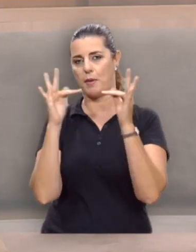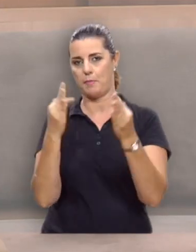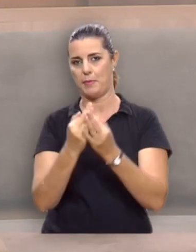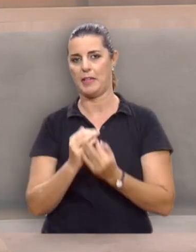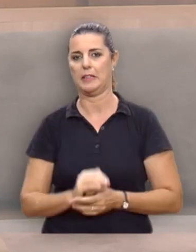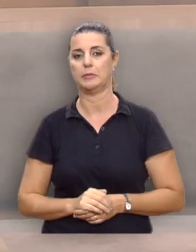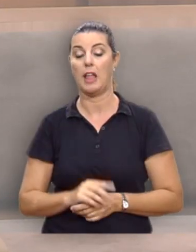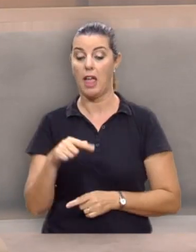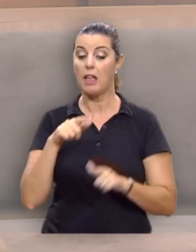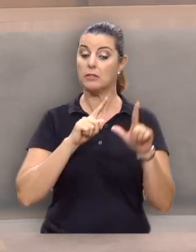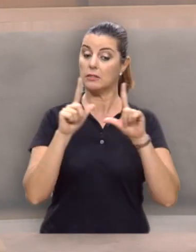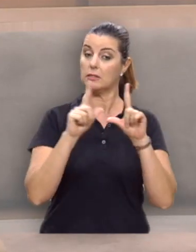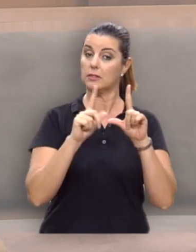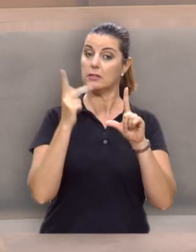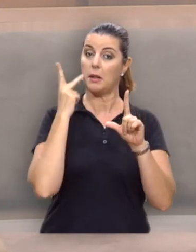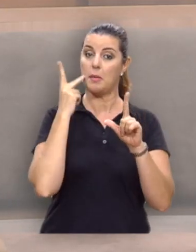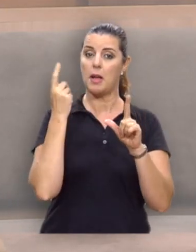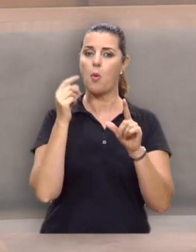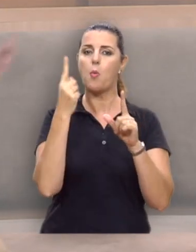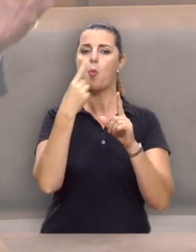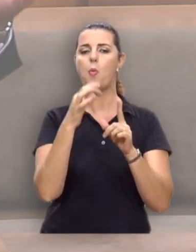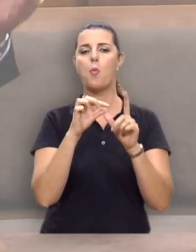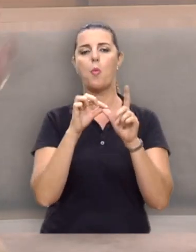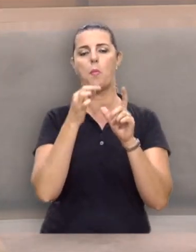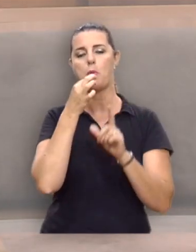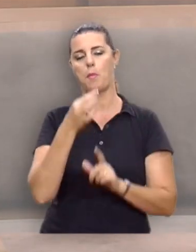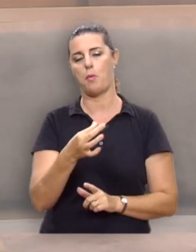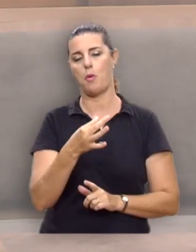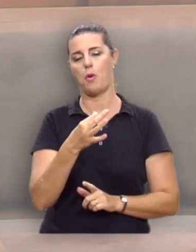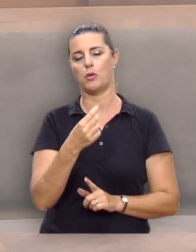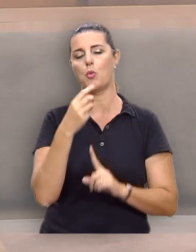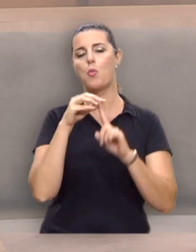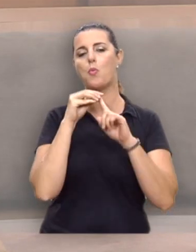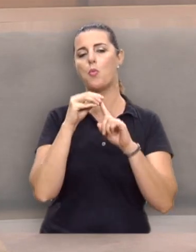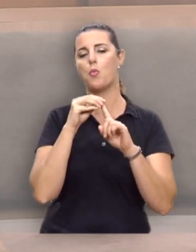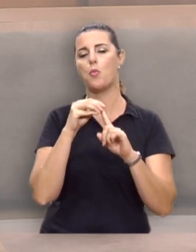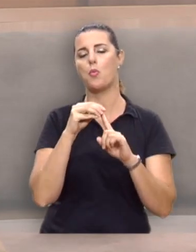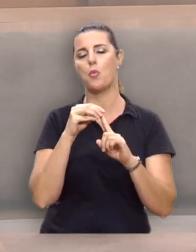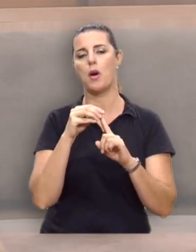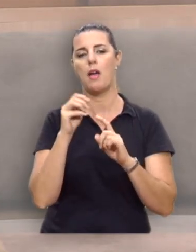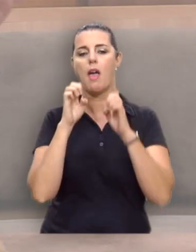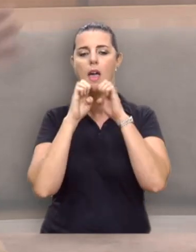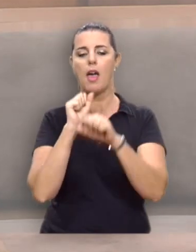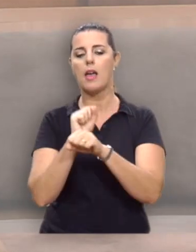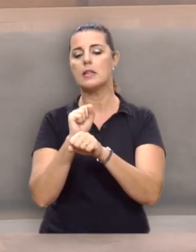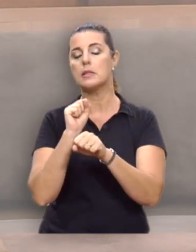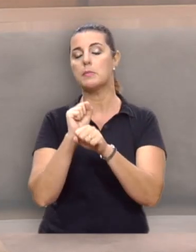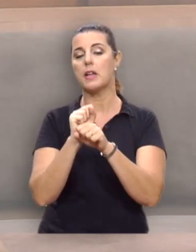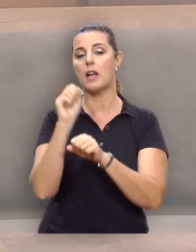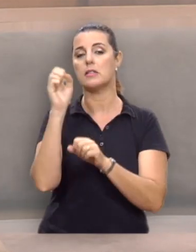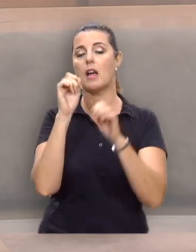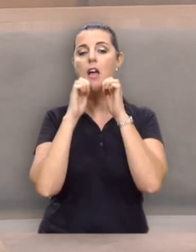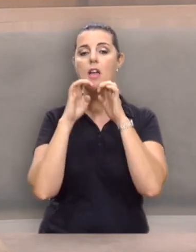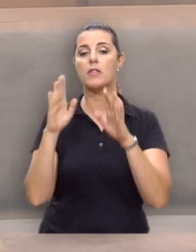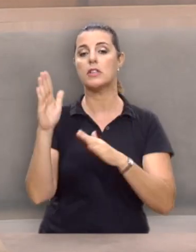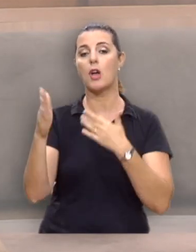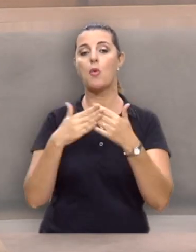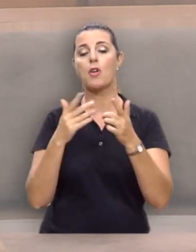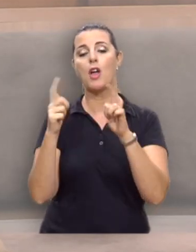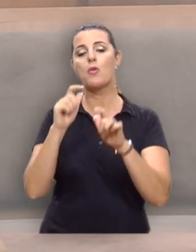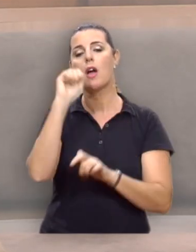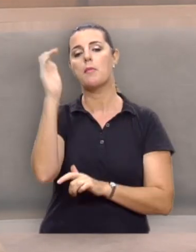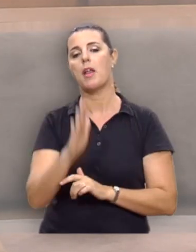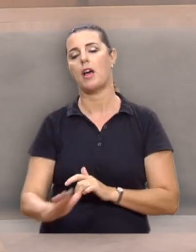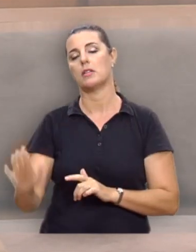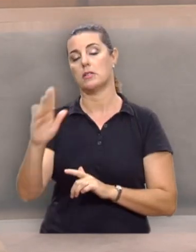Este programa tem como único propósito levar a esperança do Evangelho a todos os rincões da nossa pátria. Eu quero